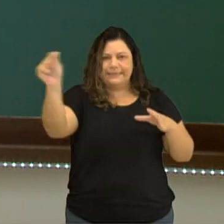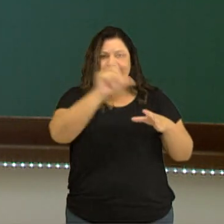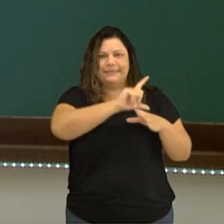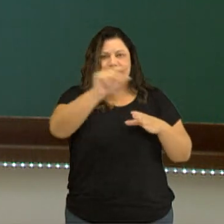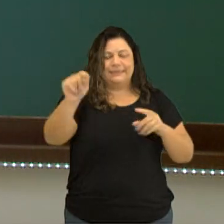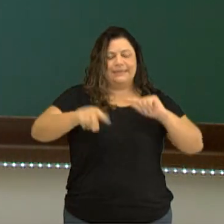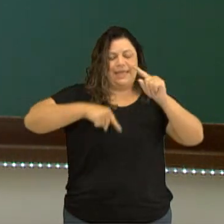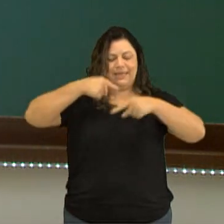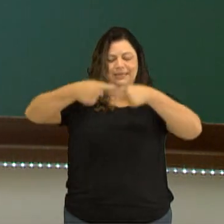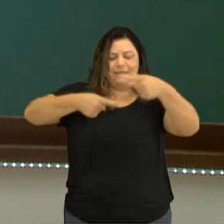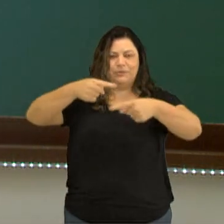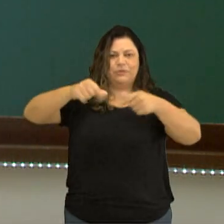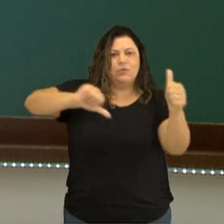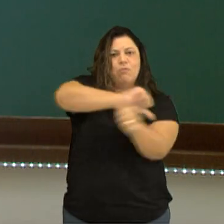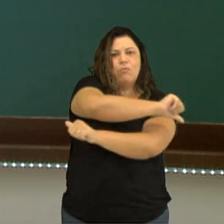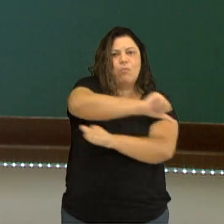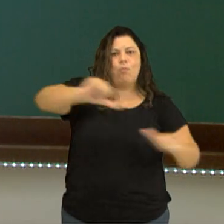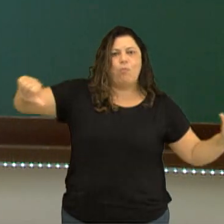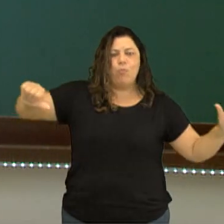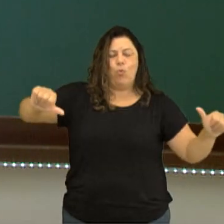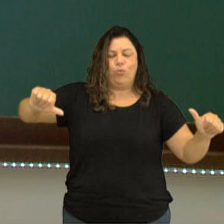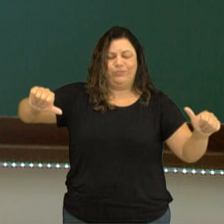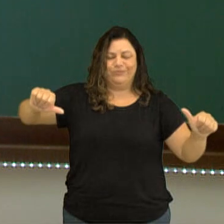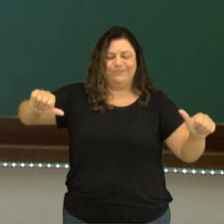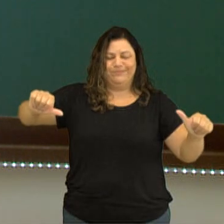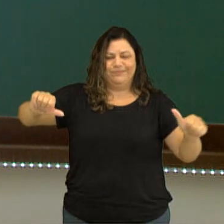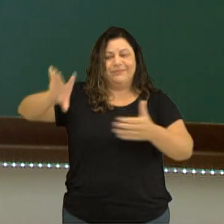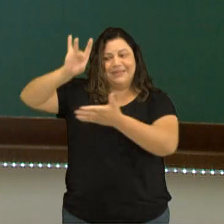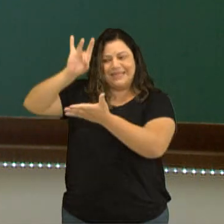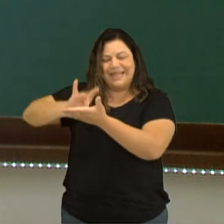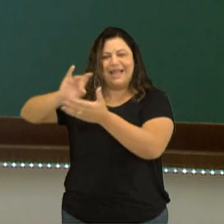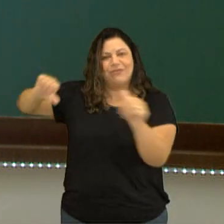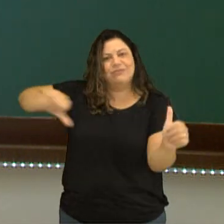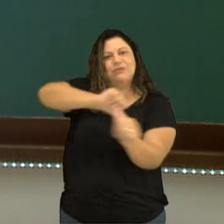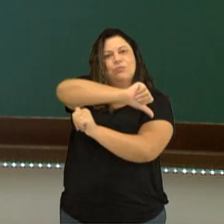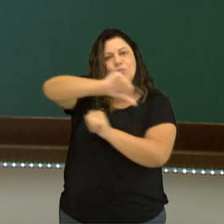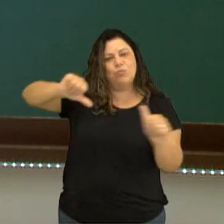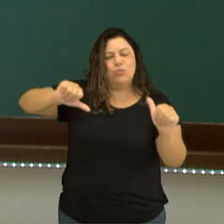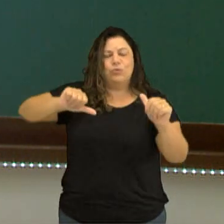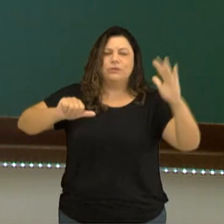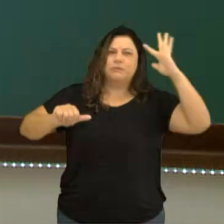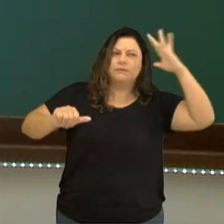passam pelo armário, entram no mundo da fantasia. E ela menciona que o